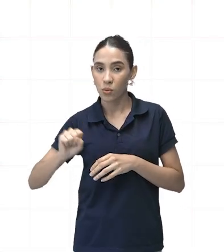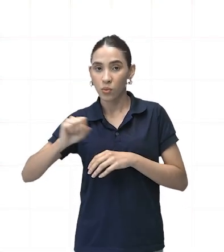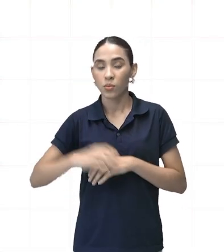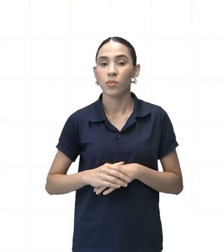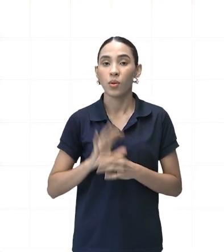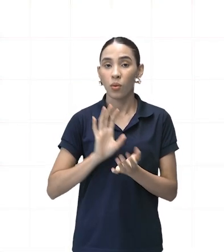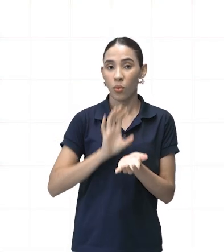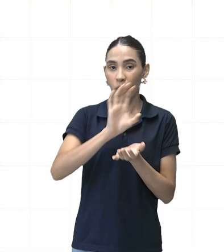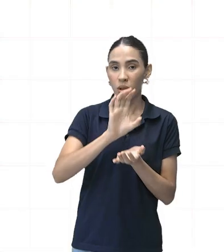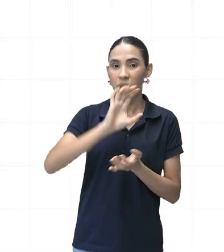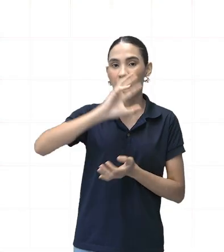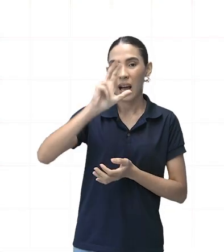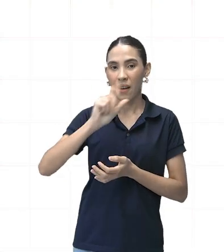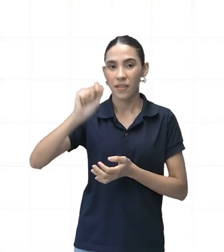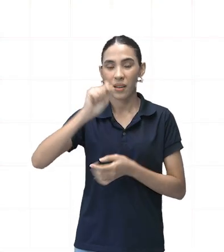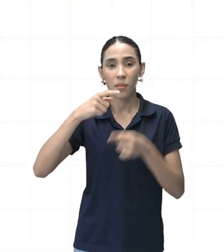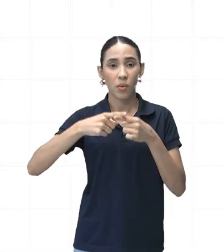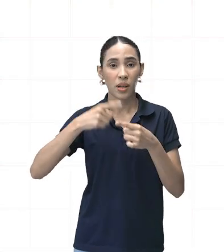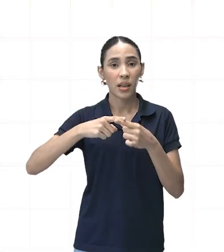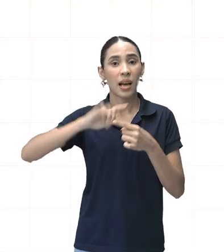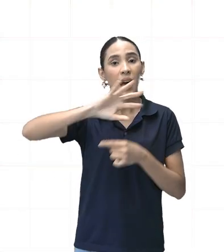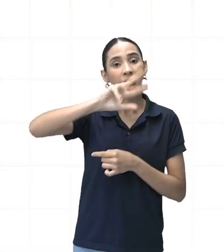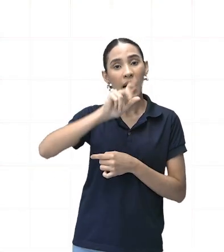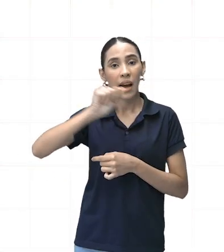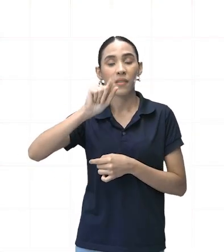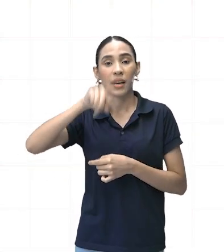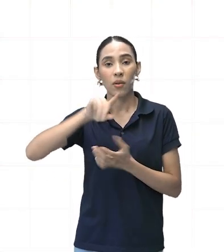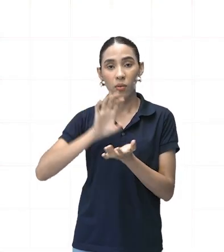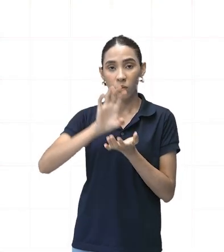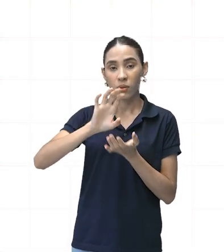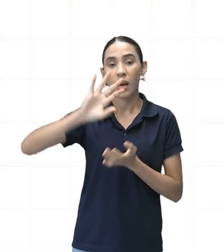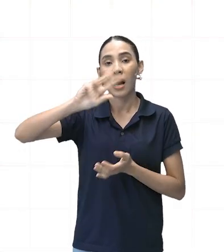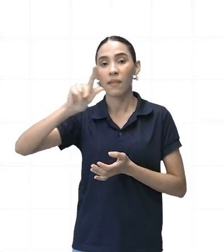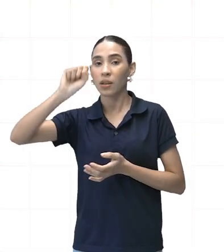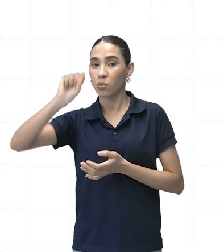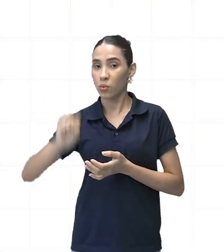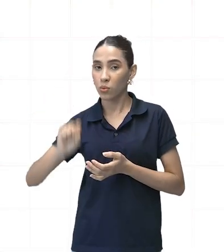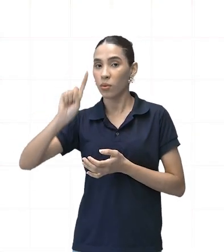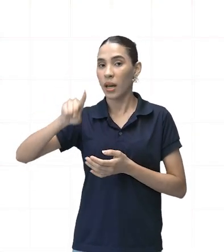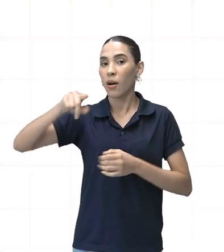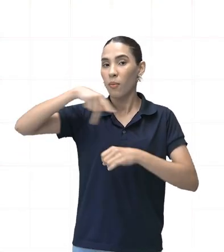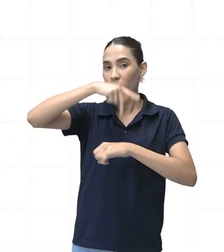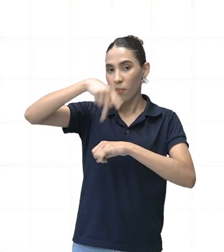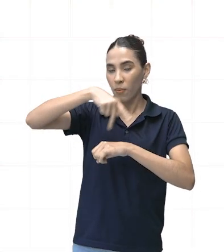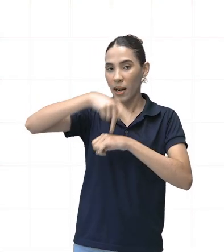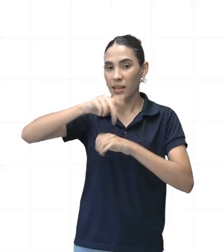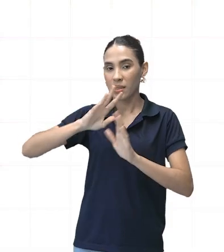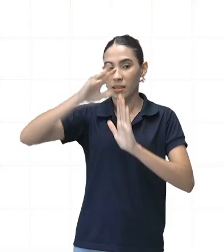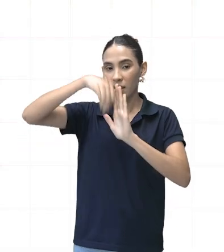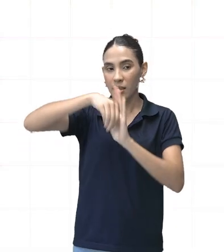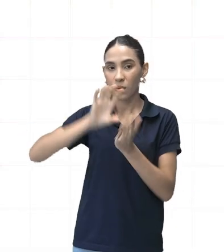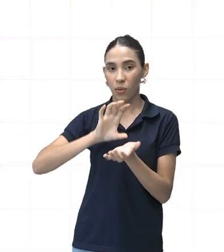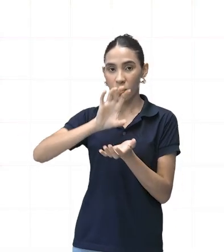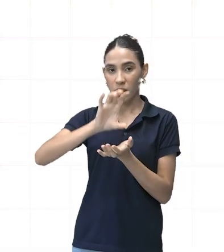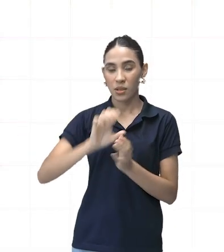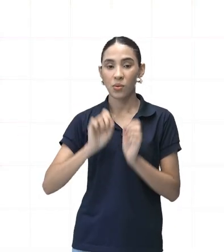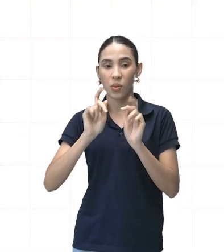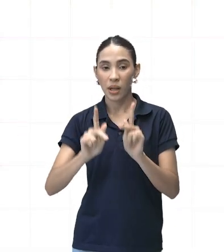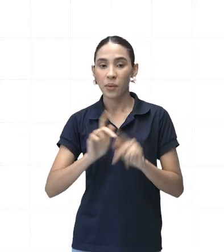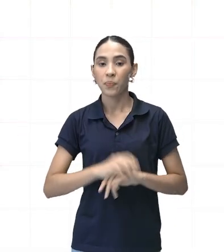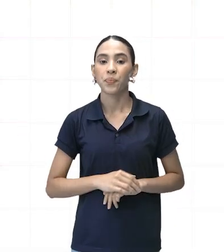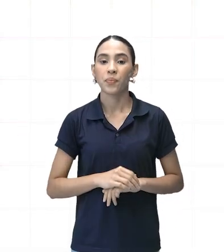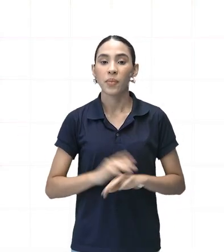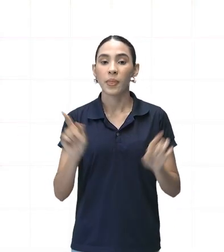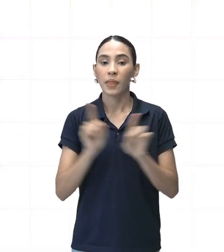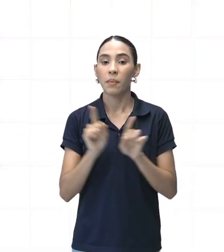com o continente africano, assim, porque a África é um continente, a África do Sul é um país do continente africano, tá? Além